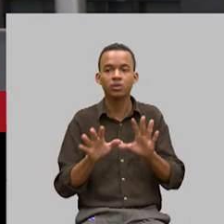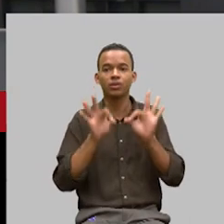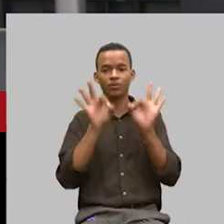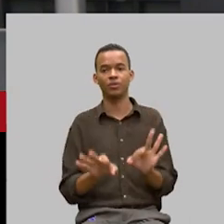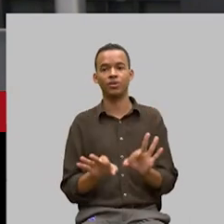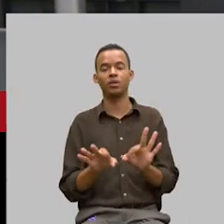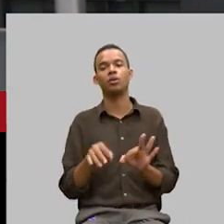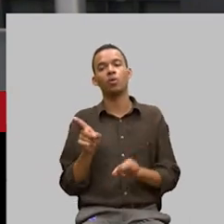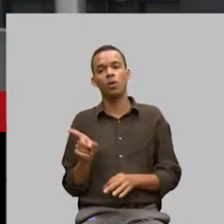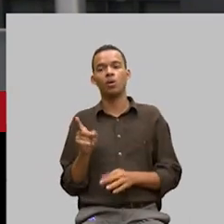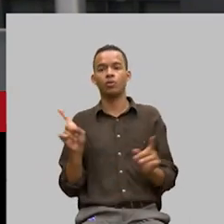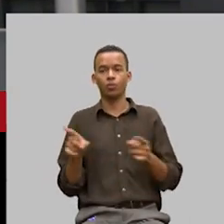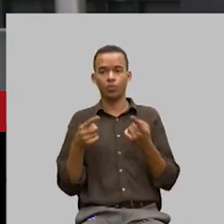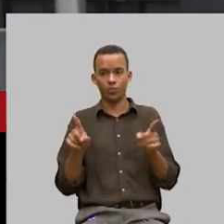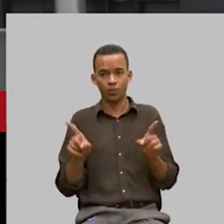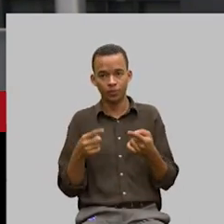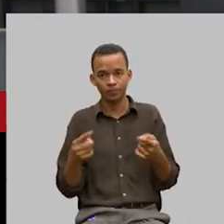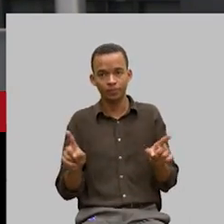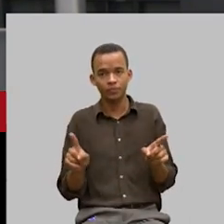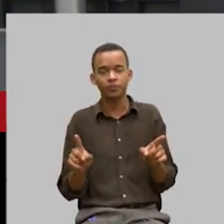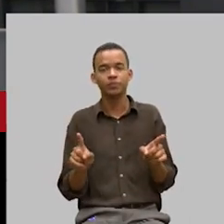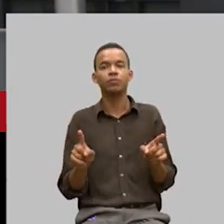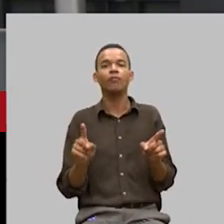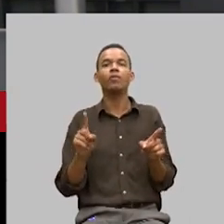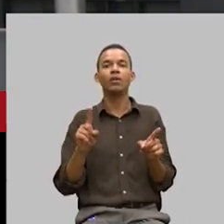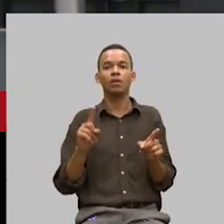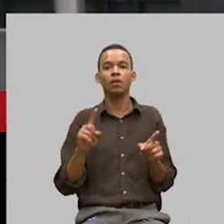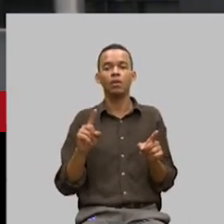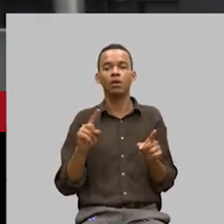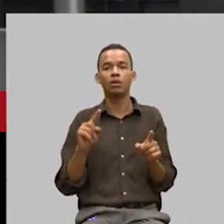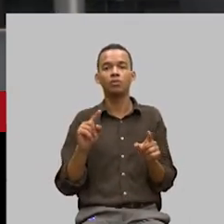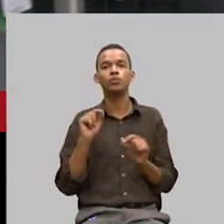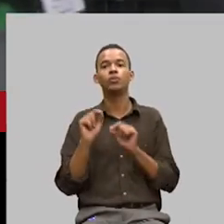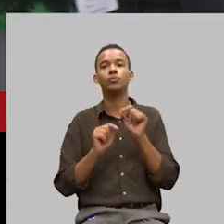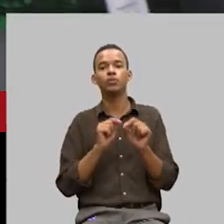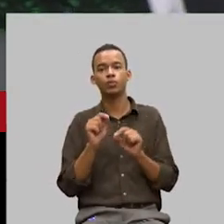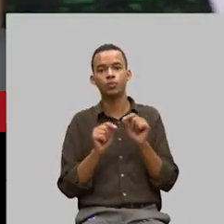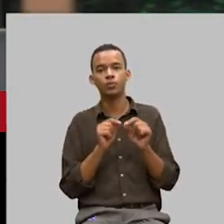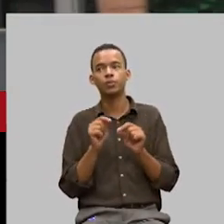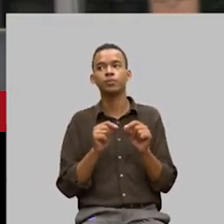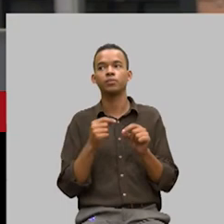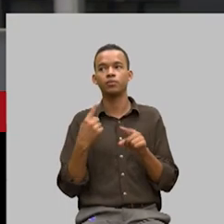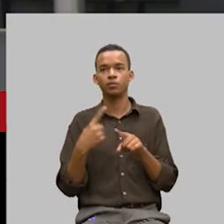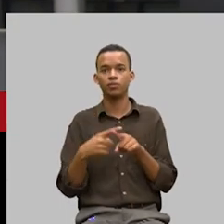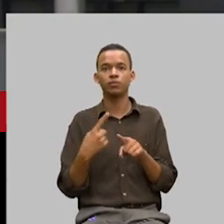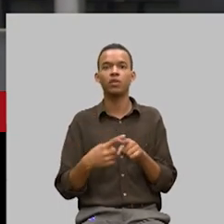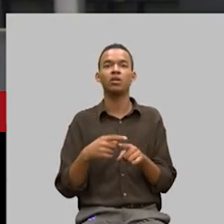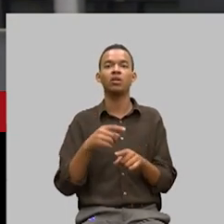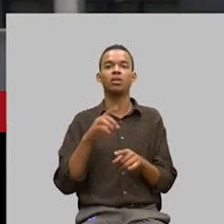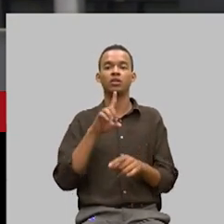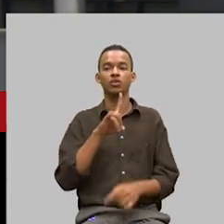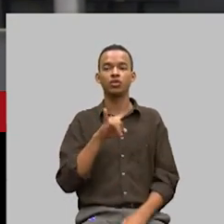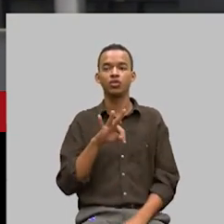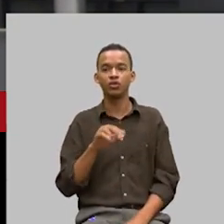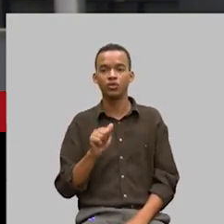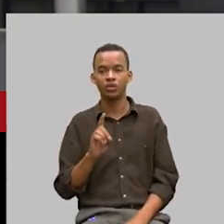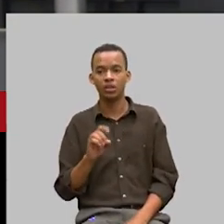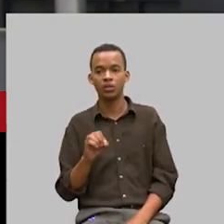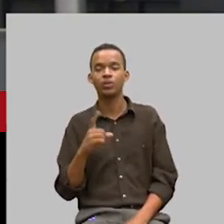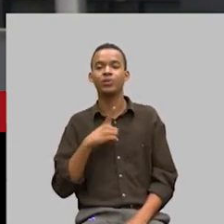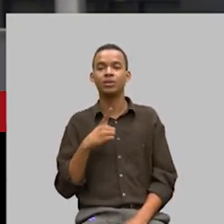al Valença dizem que diz um ditado do tempo dos agai que quem canta a música